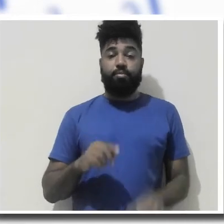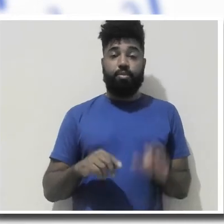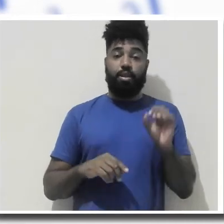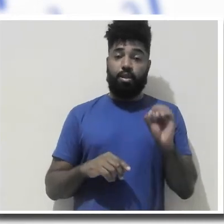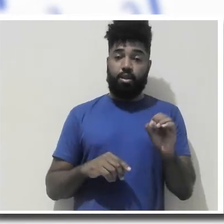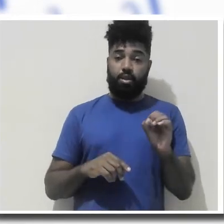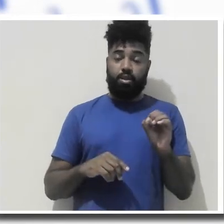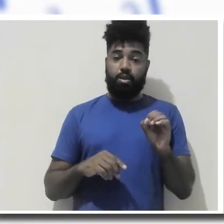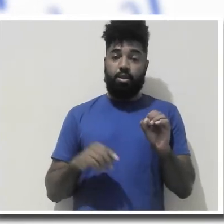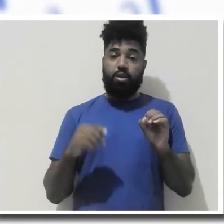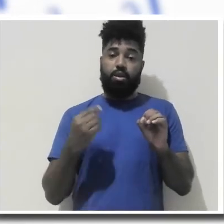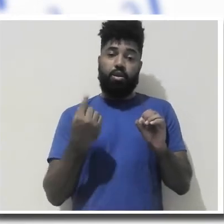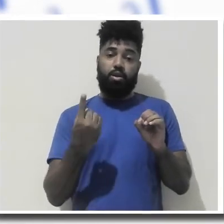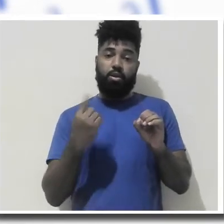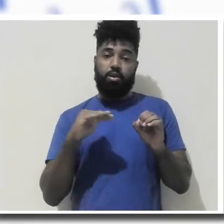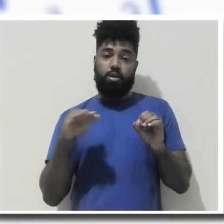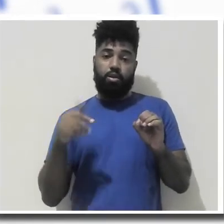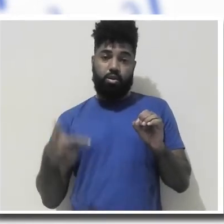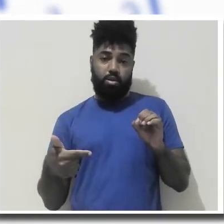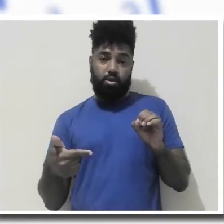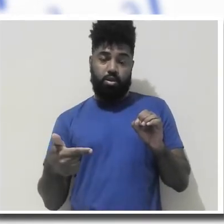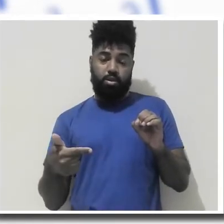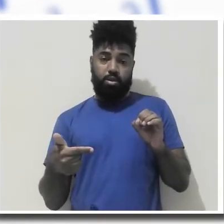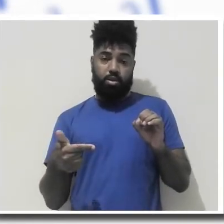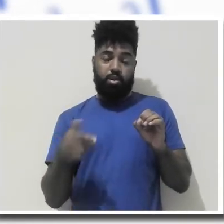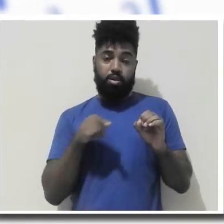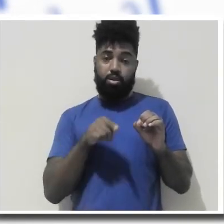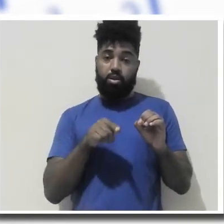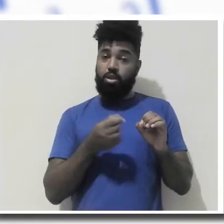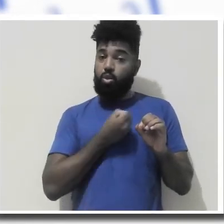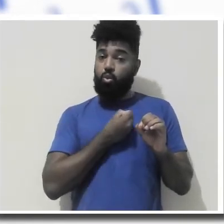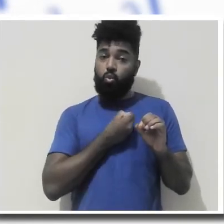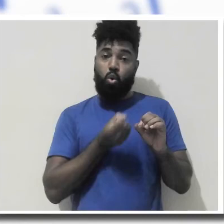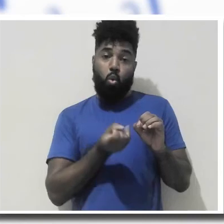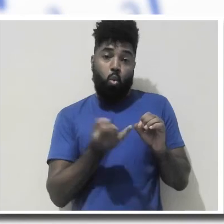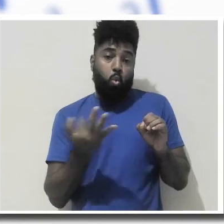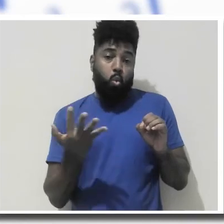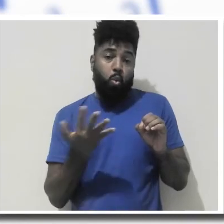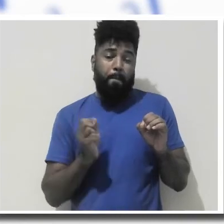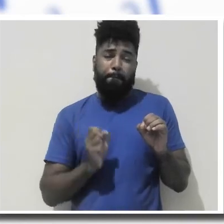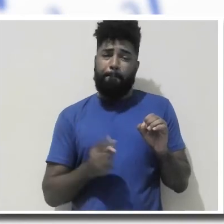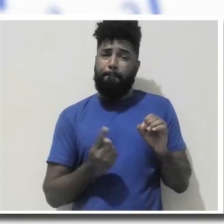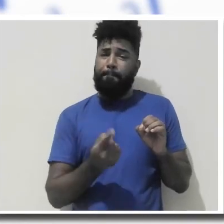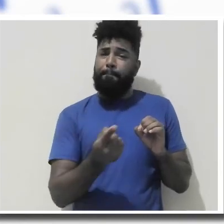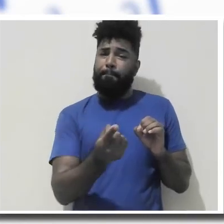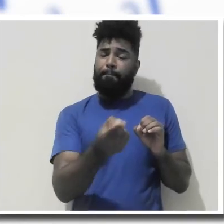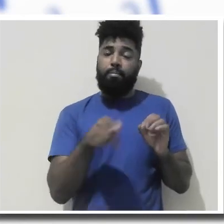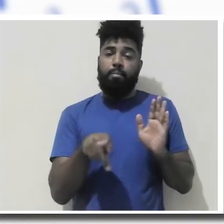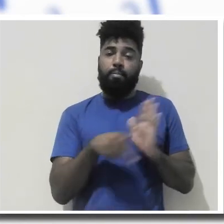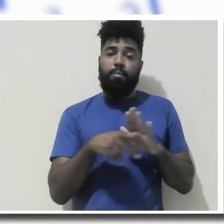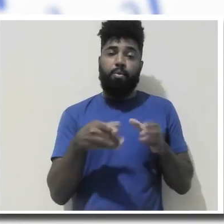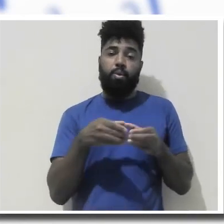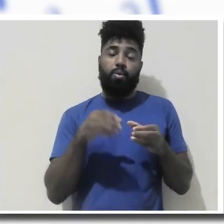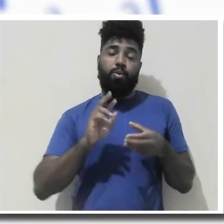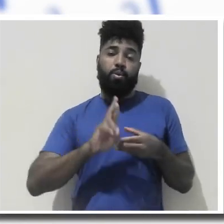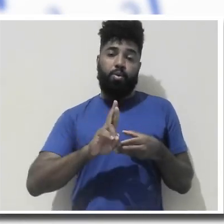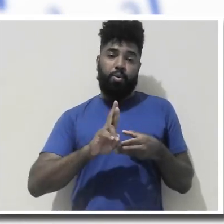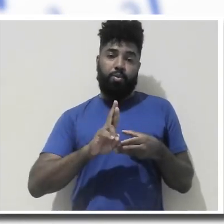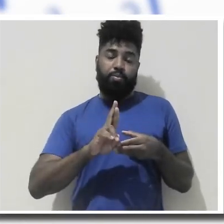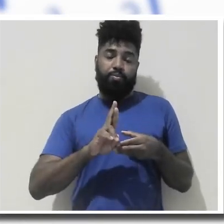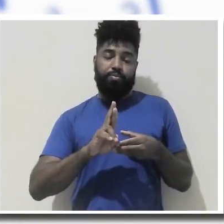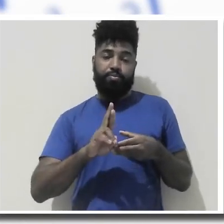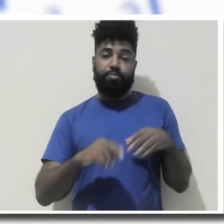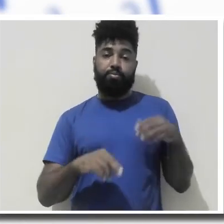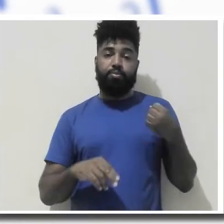0 e meio, por exemplo, temos infinitos números racionais. E entre quaisquer